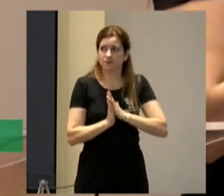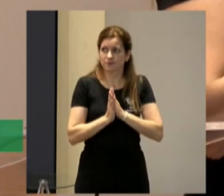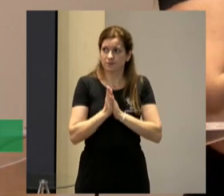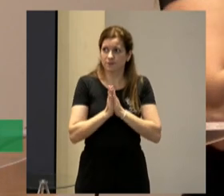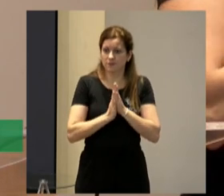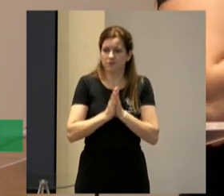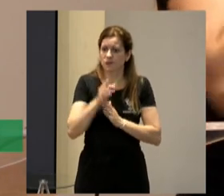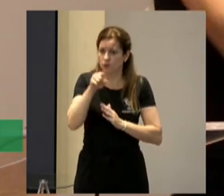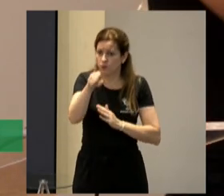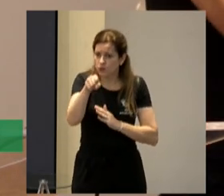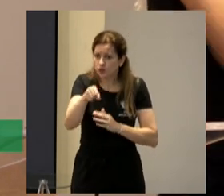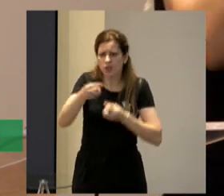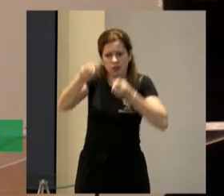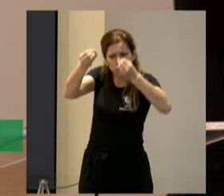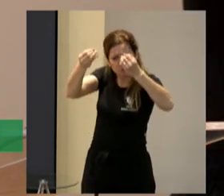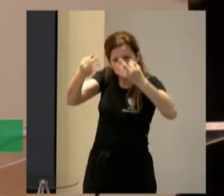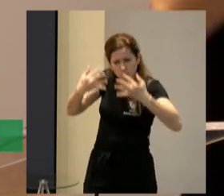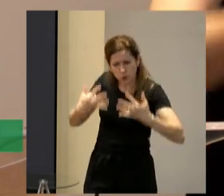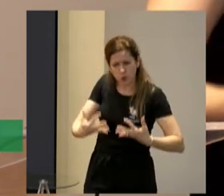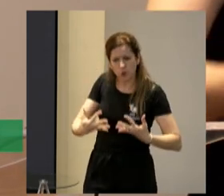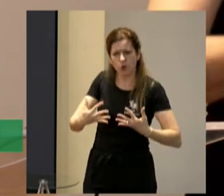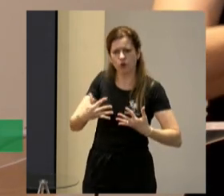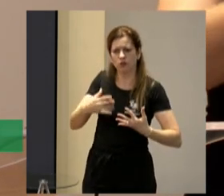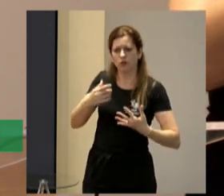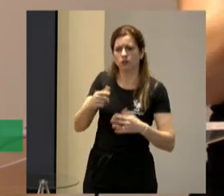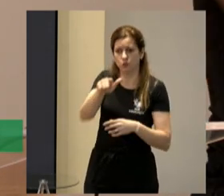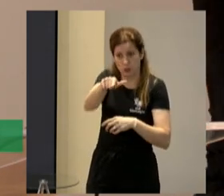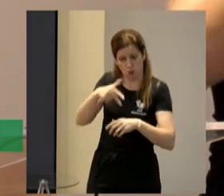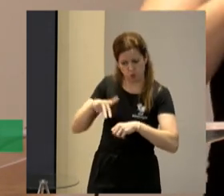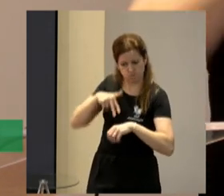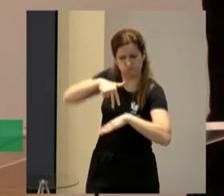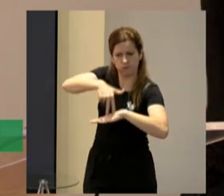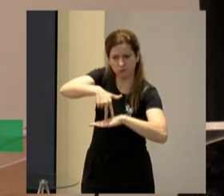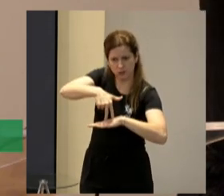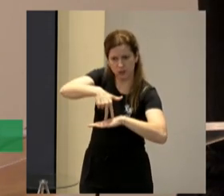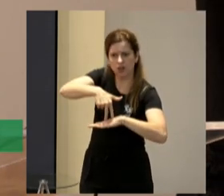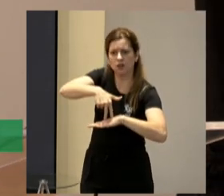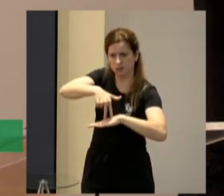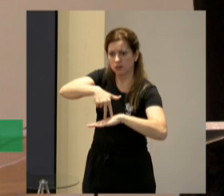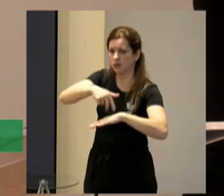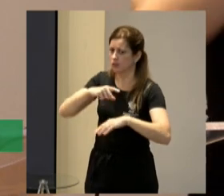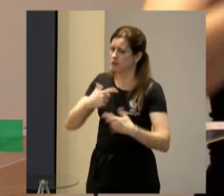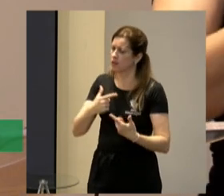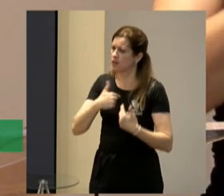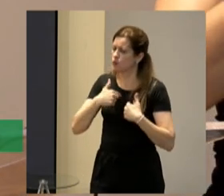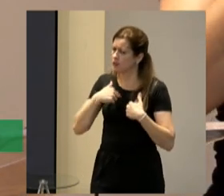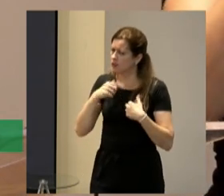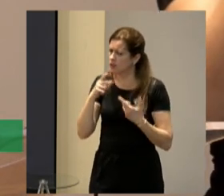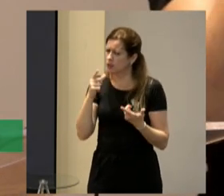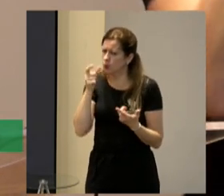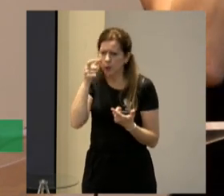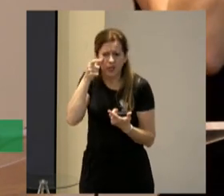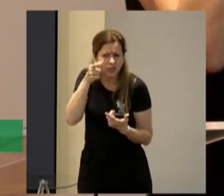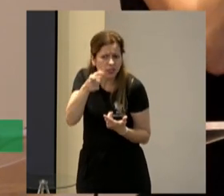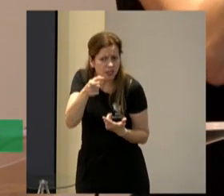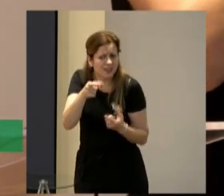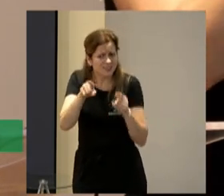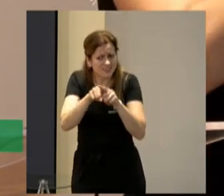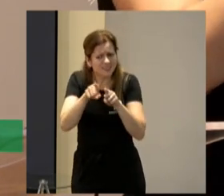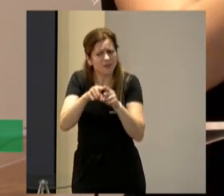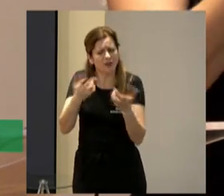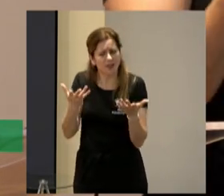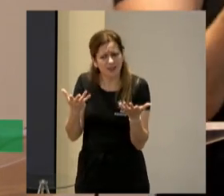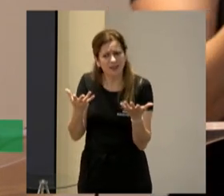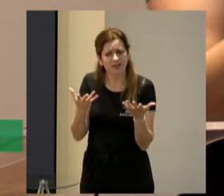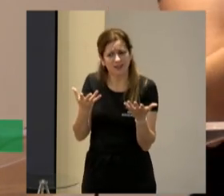a sua narrativa do seu lugar, eu também me interesso por perguntar